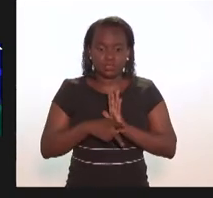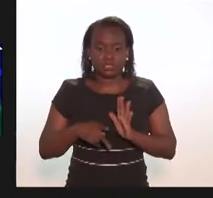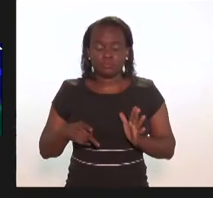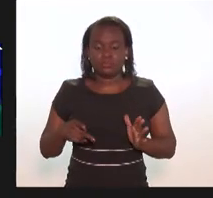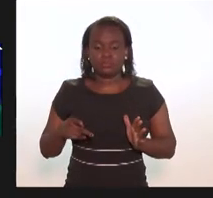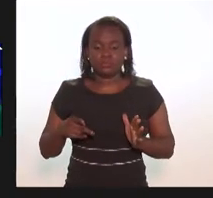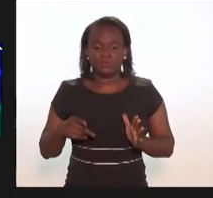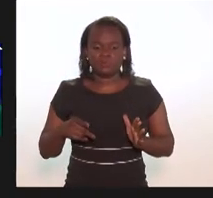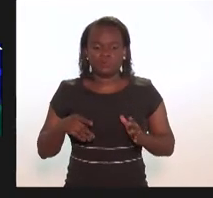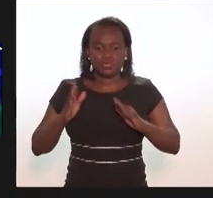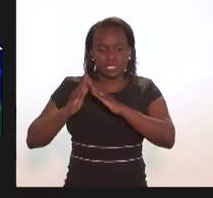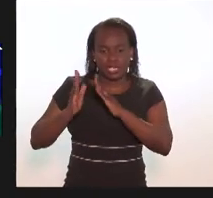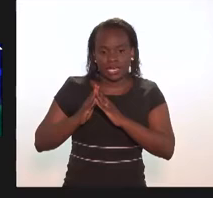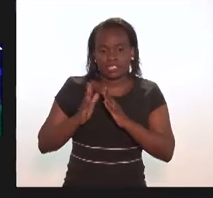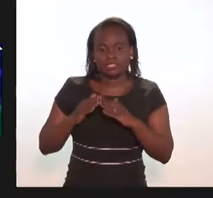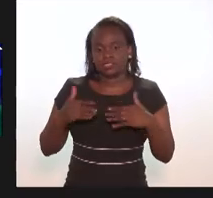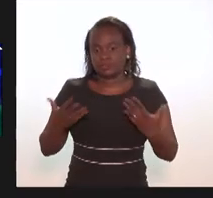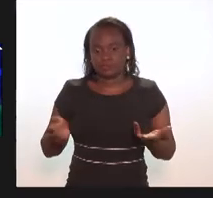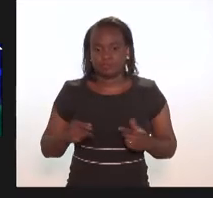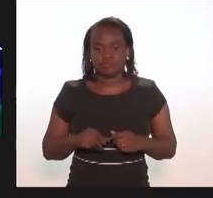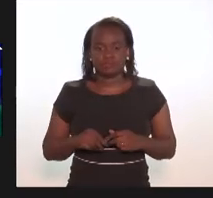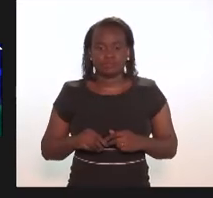das nossas residências, enfim.